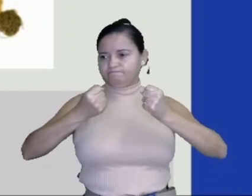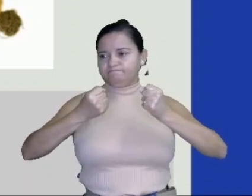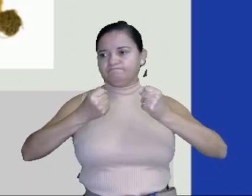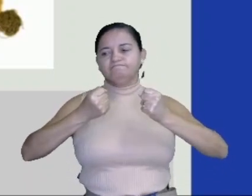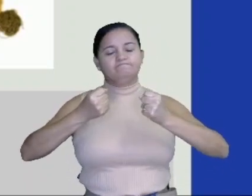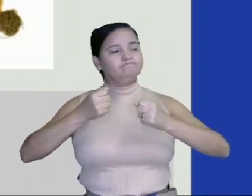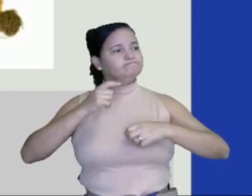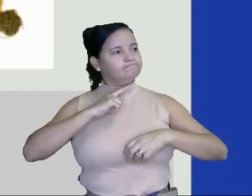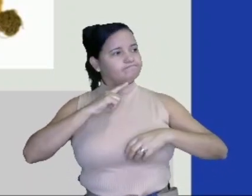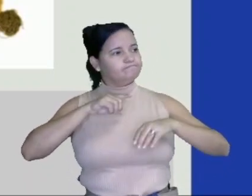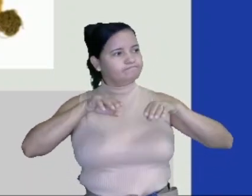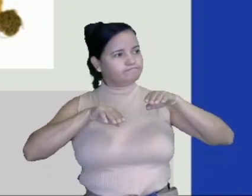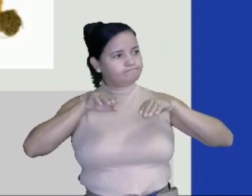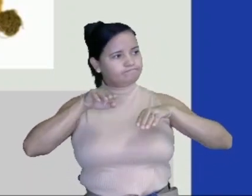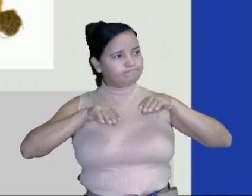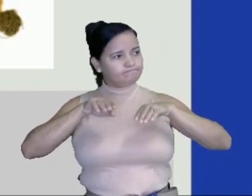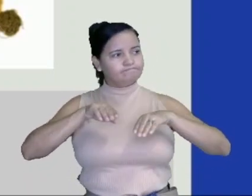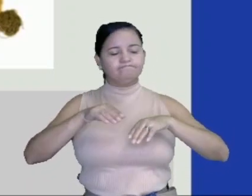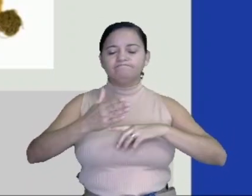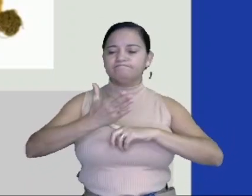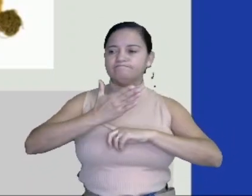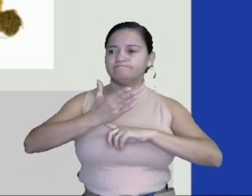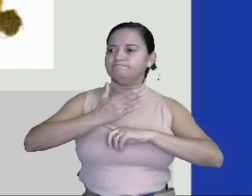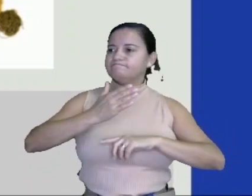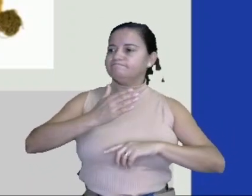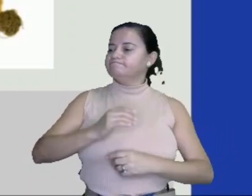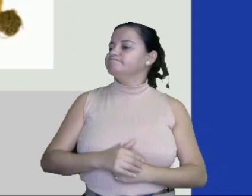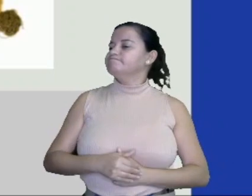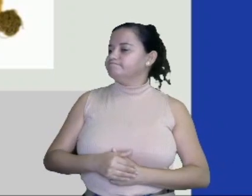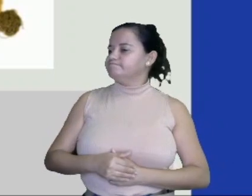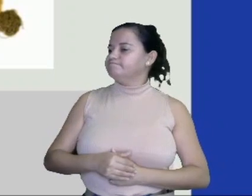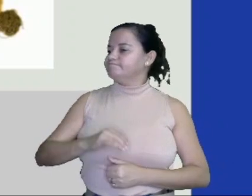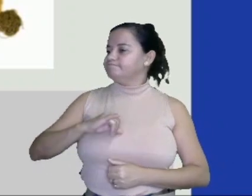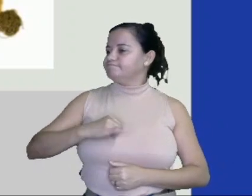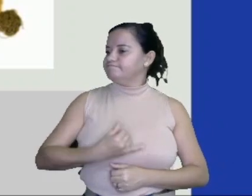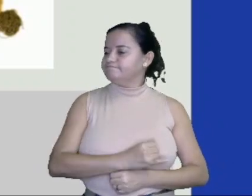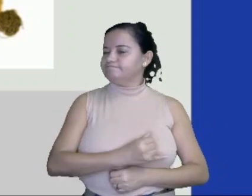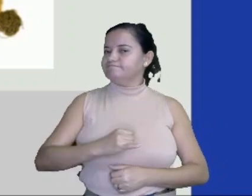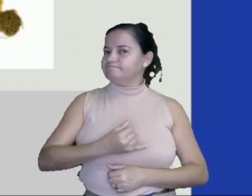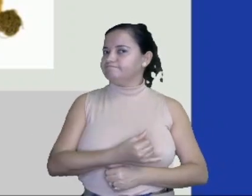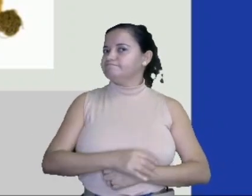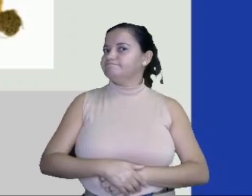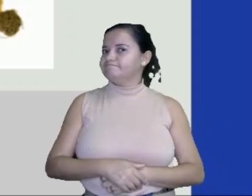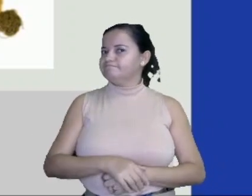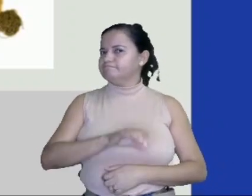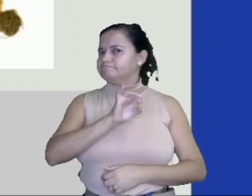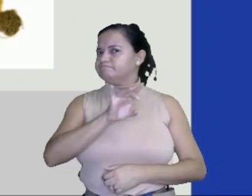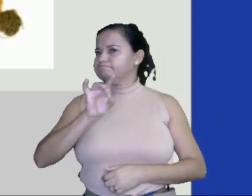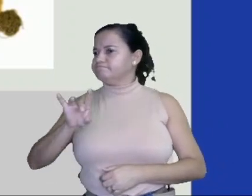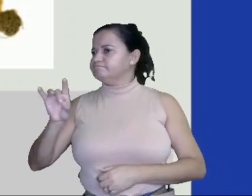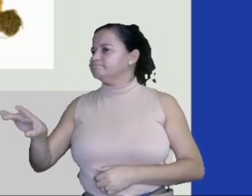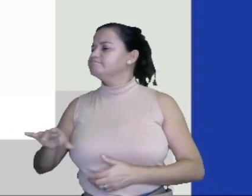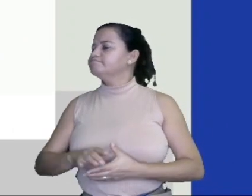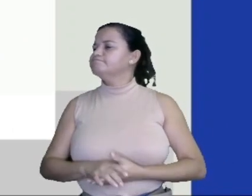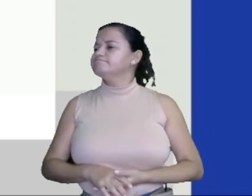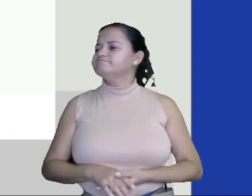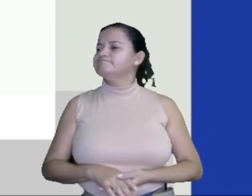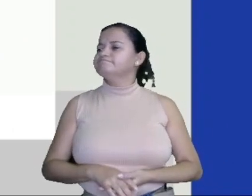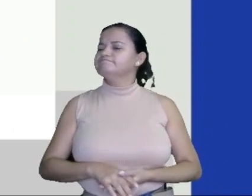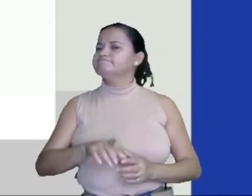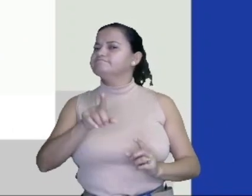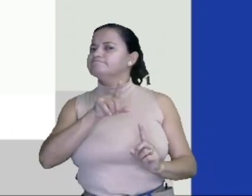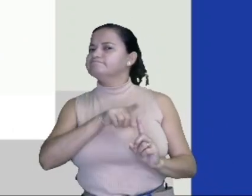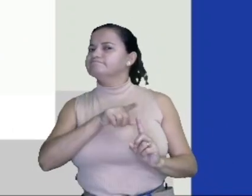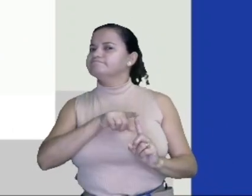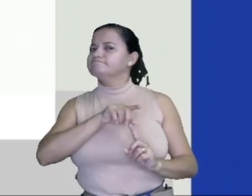reguladores e energéticos, isso mesmo. E como é cada um deles e qual é a função que cada